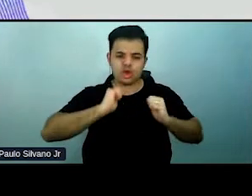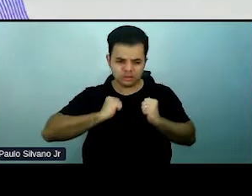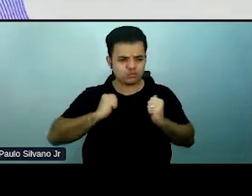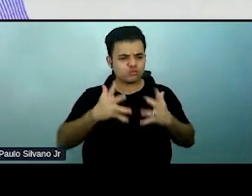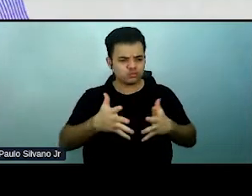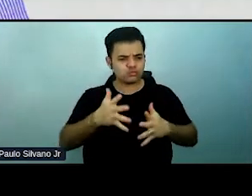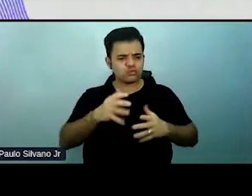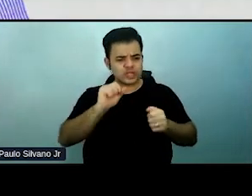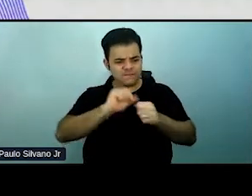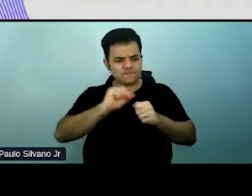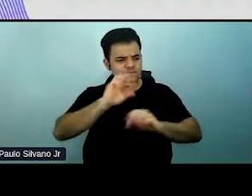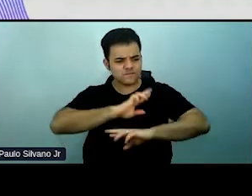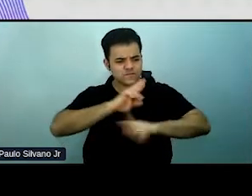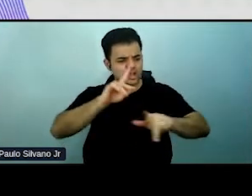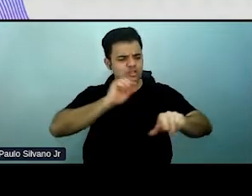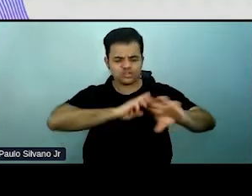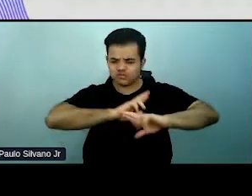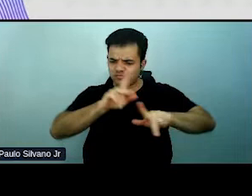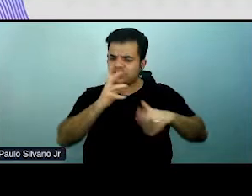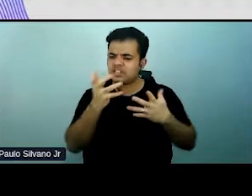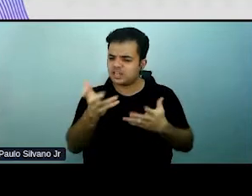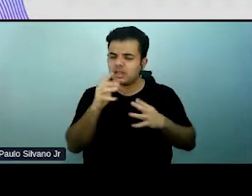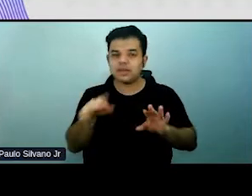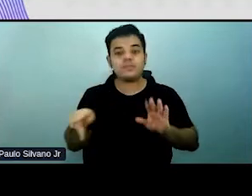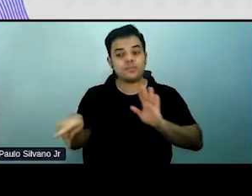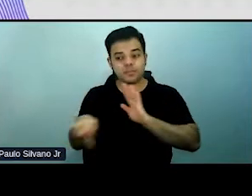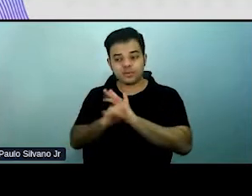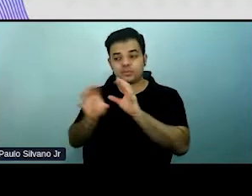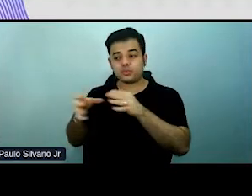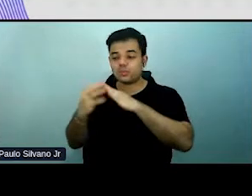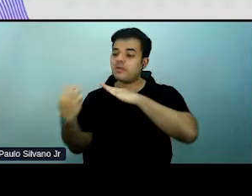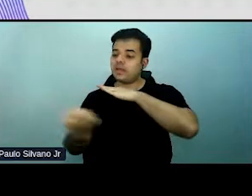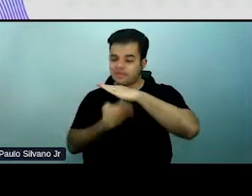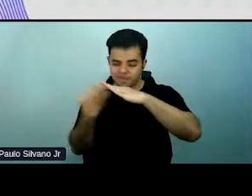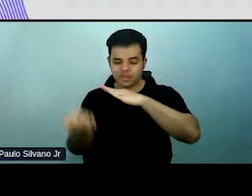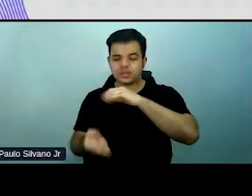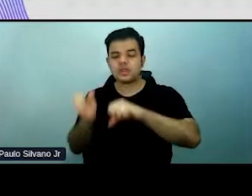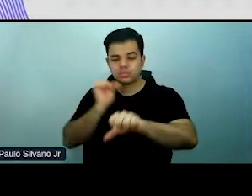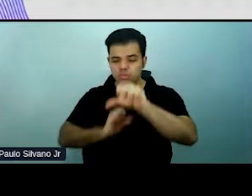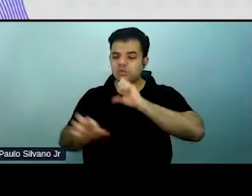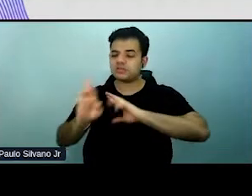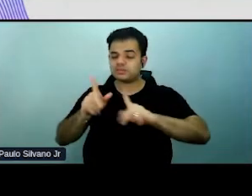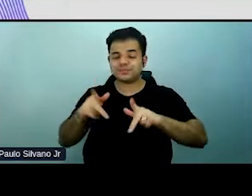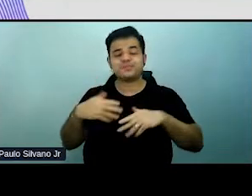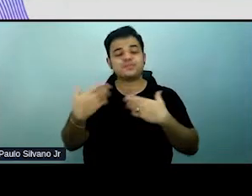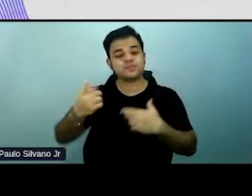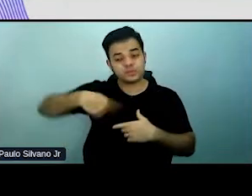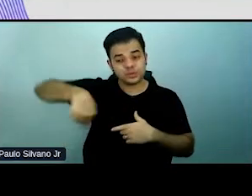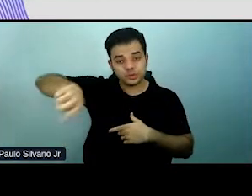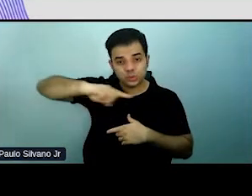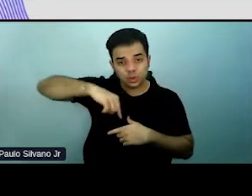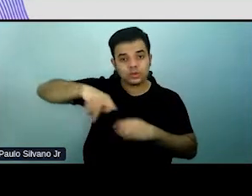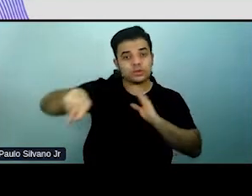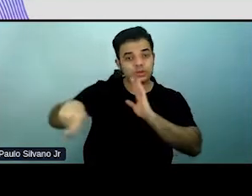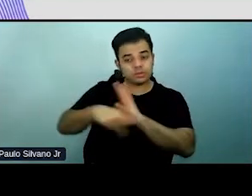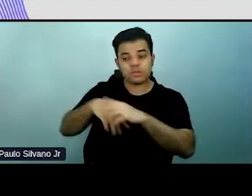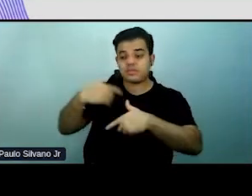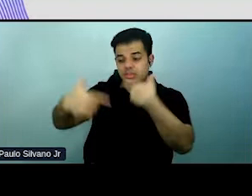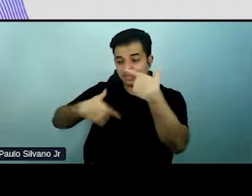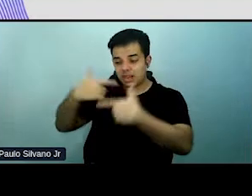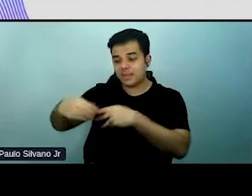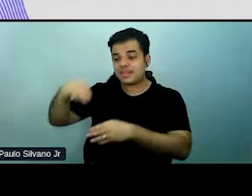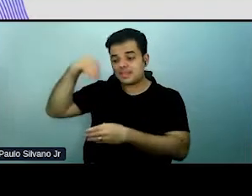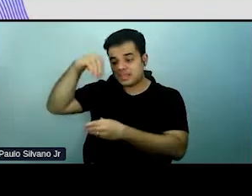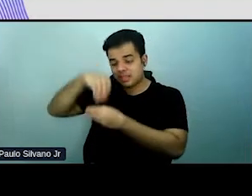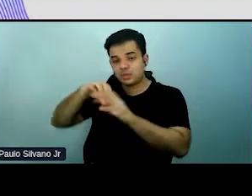a diferença, né? Principalmente como organização, né, Paty? Então, a gente, como pessoas que atuam dentro da